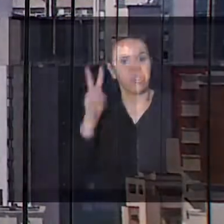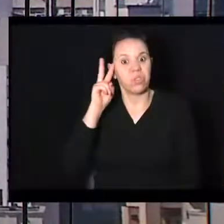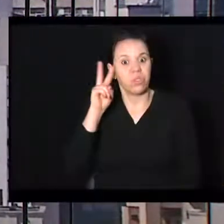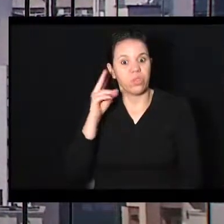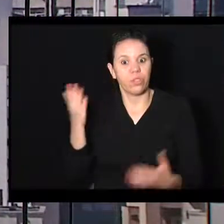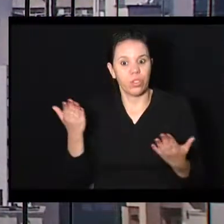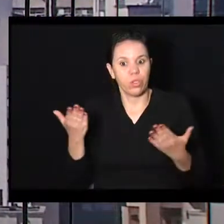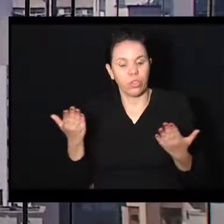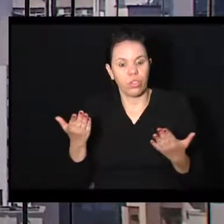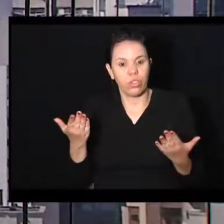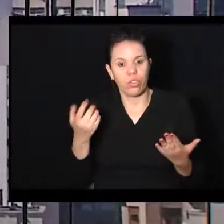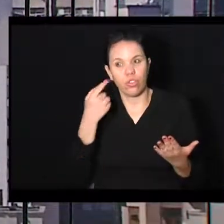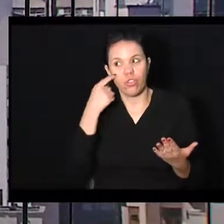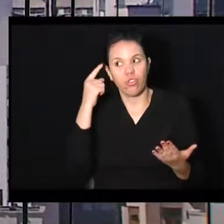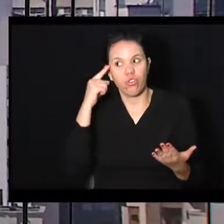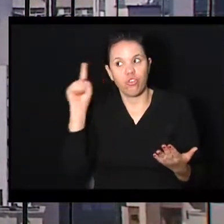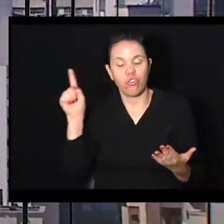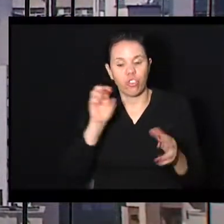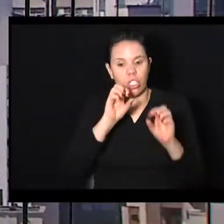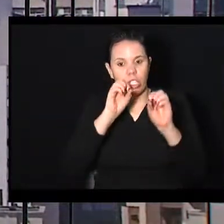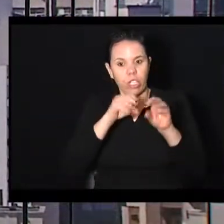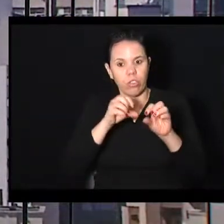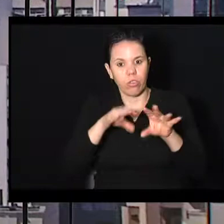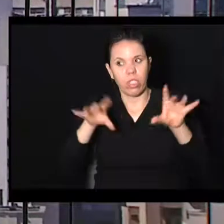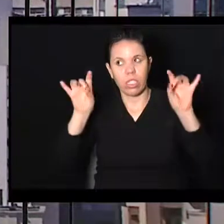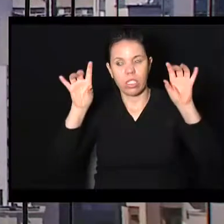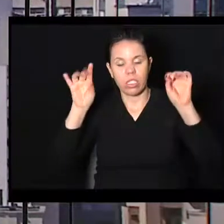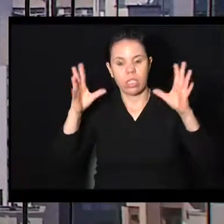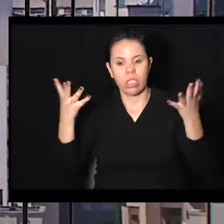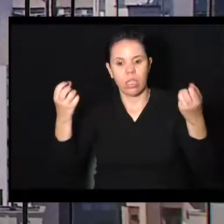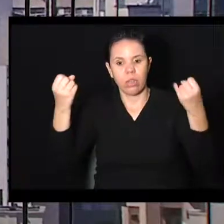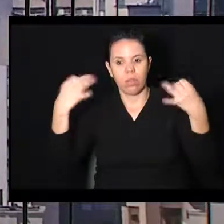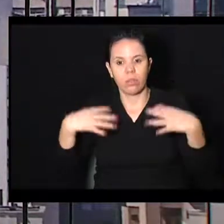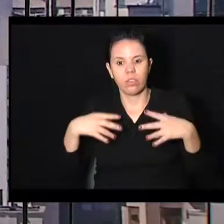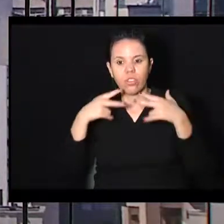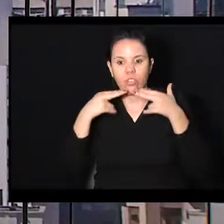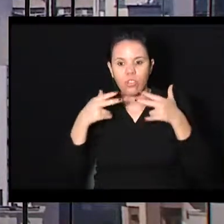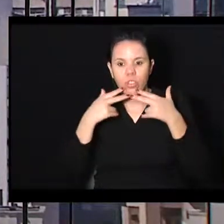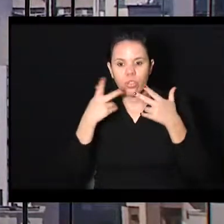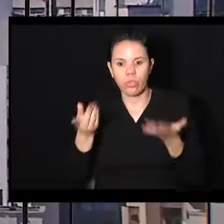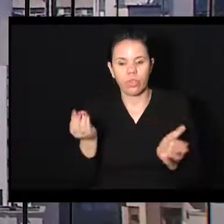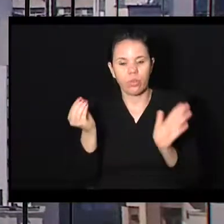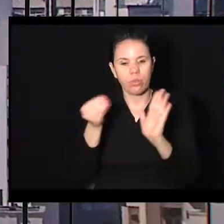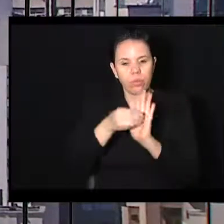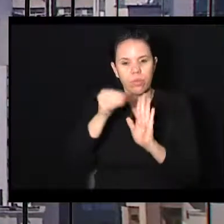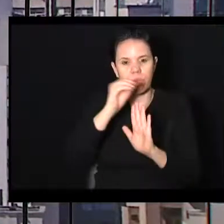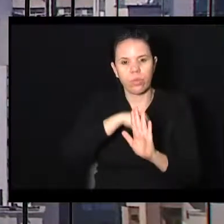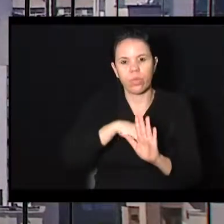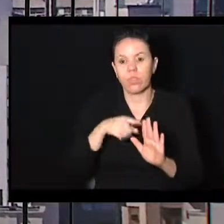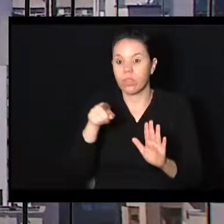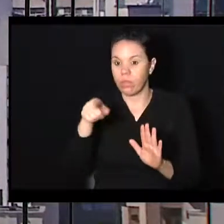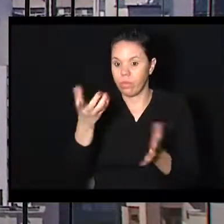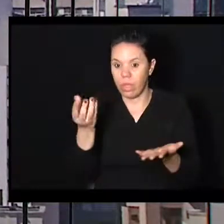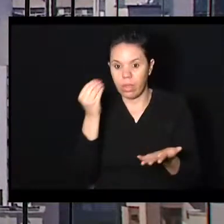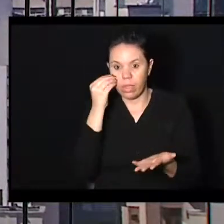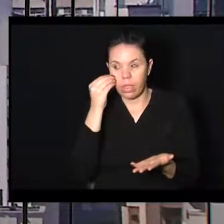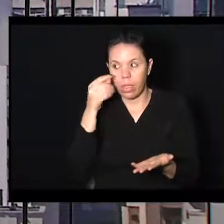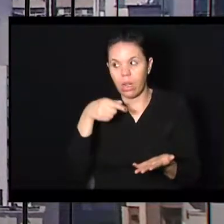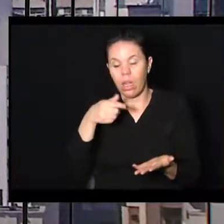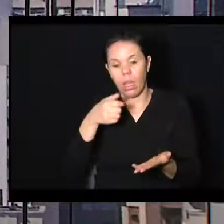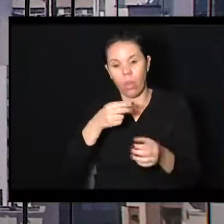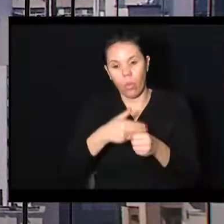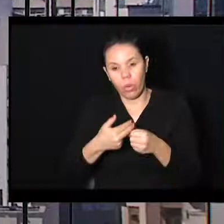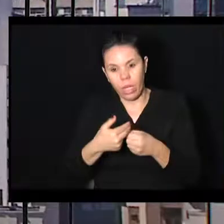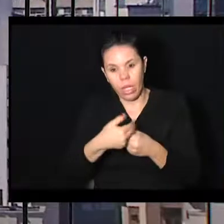Segunda-feira é dia do quadro de educação e hoje a gente vai atualizar a sua agenda. Vai prestar Unicamp,